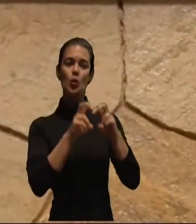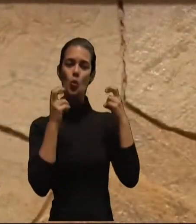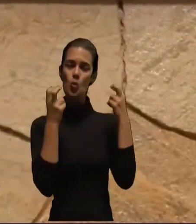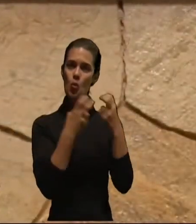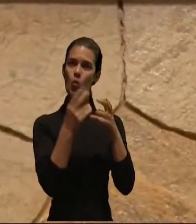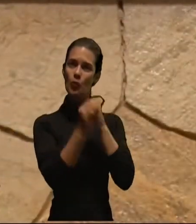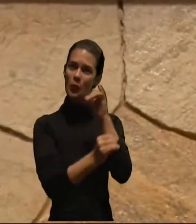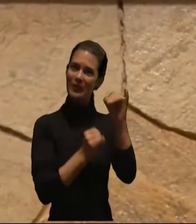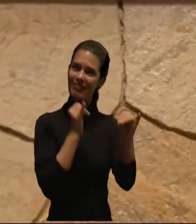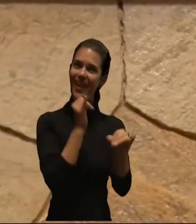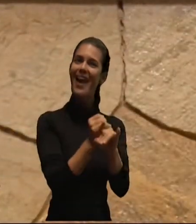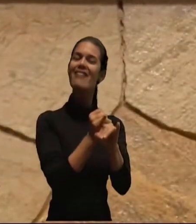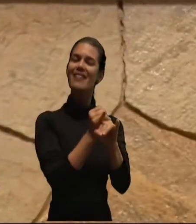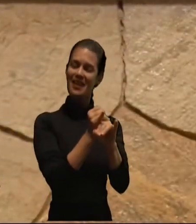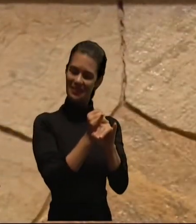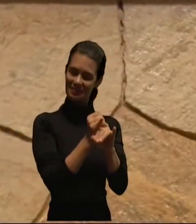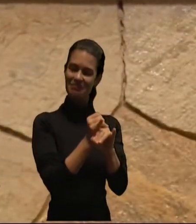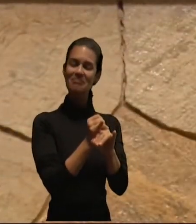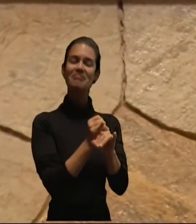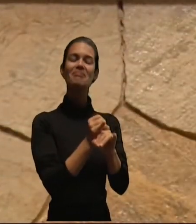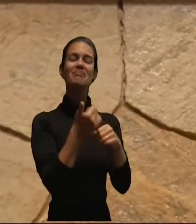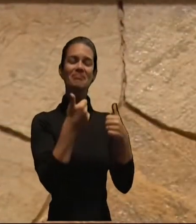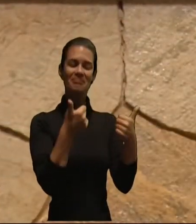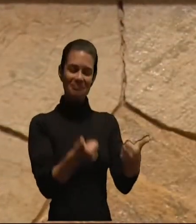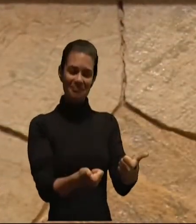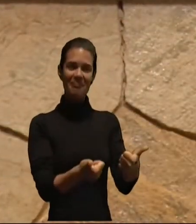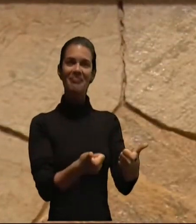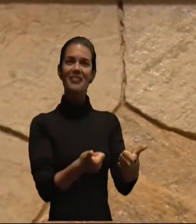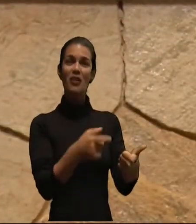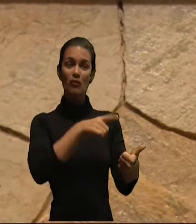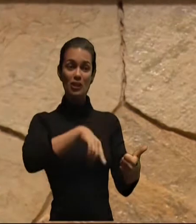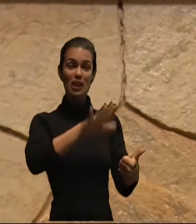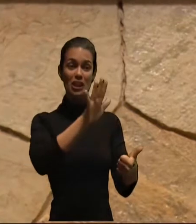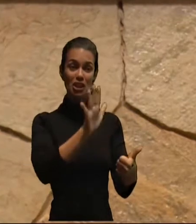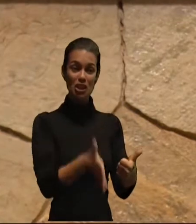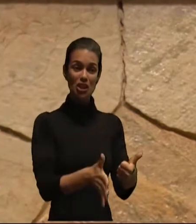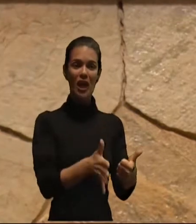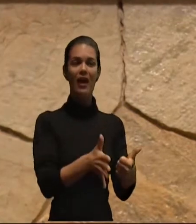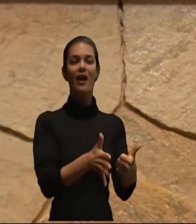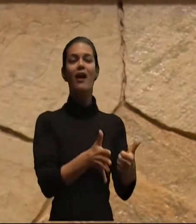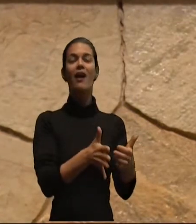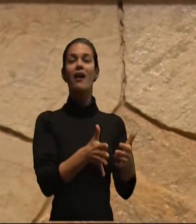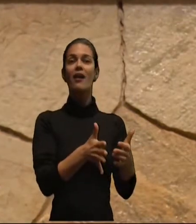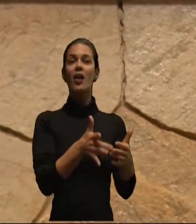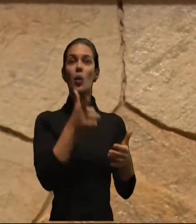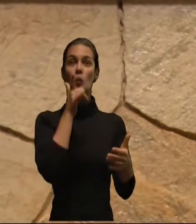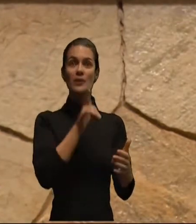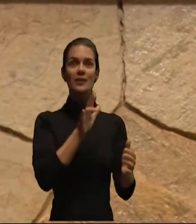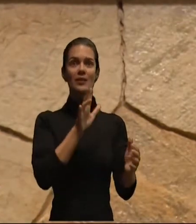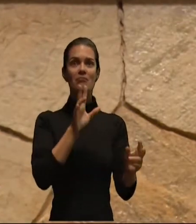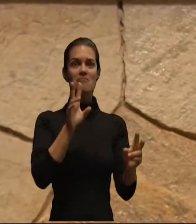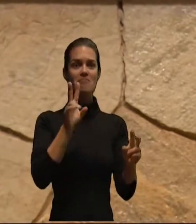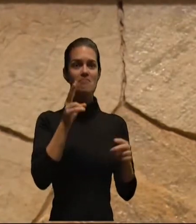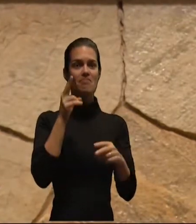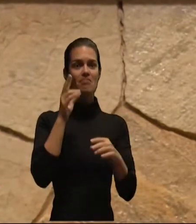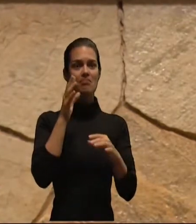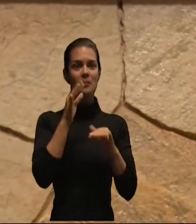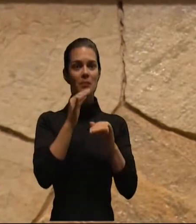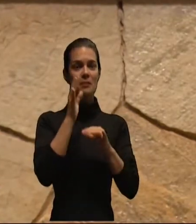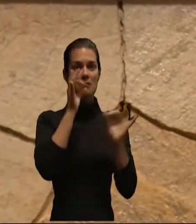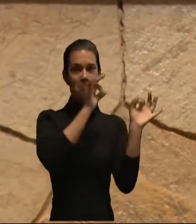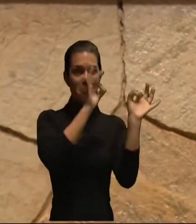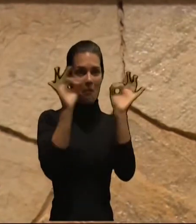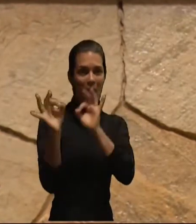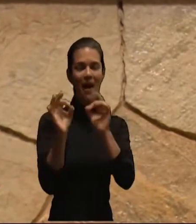de poder comprometido que é com a igreja, saindo do hospital, já está ligado com o culto e cultuando ao Senhor.